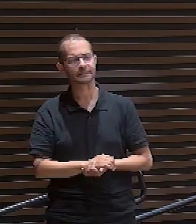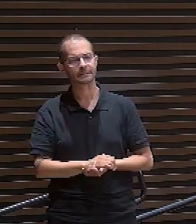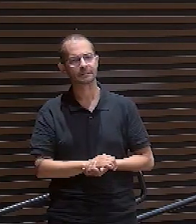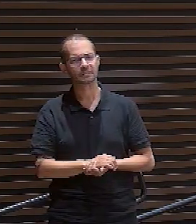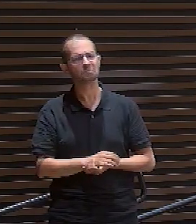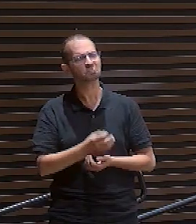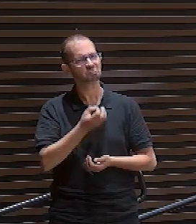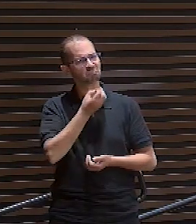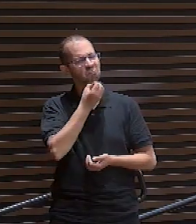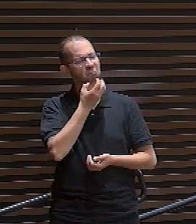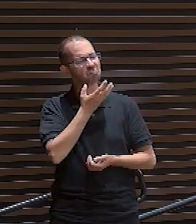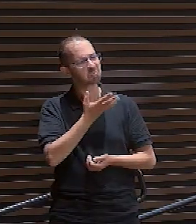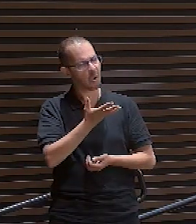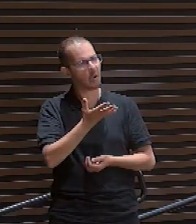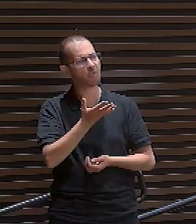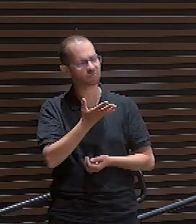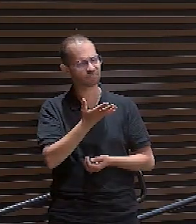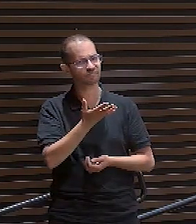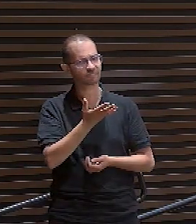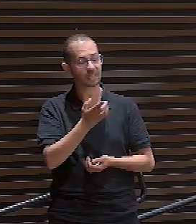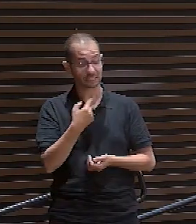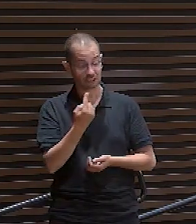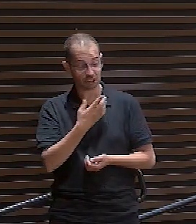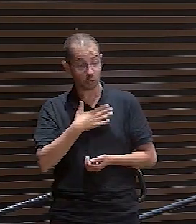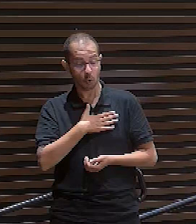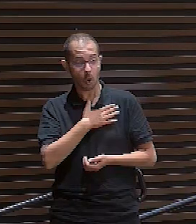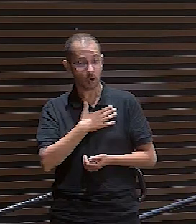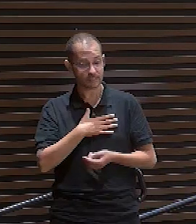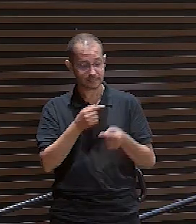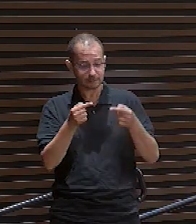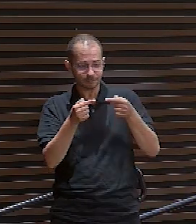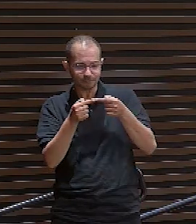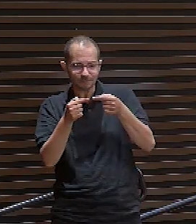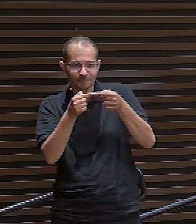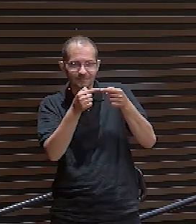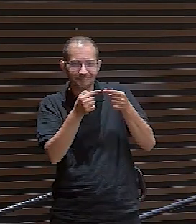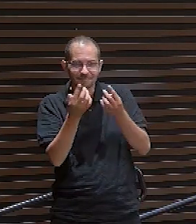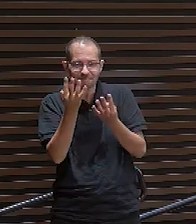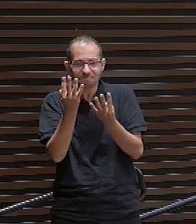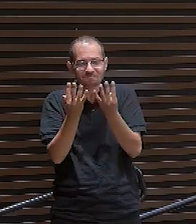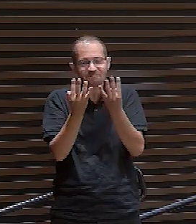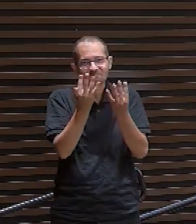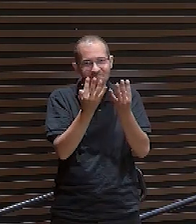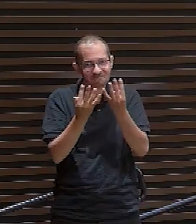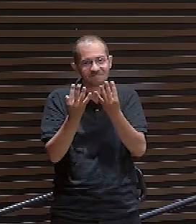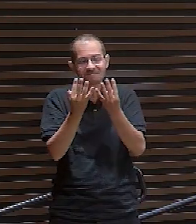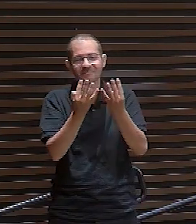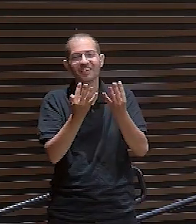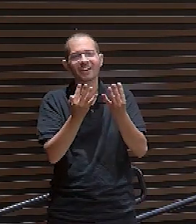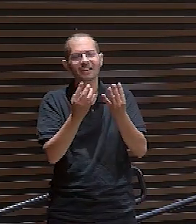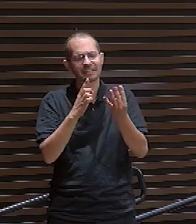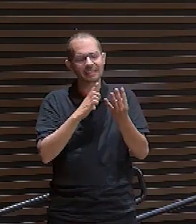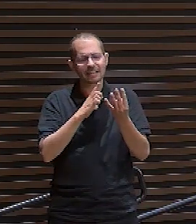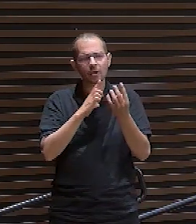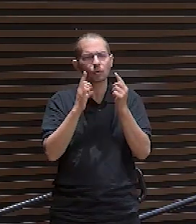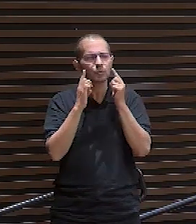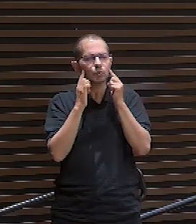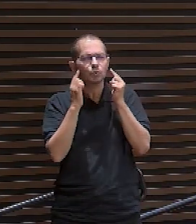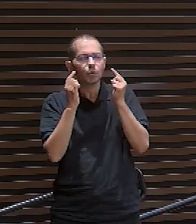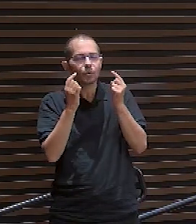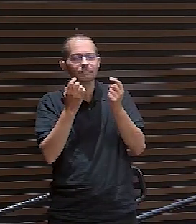muito agradável, e a gente gosta do sinfônico, naquilo que tem um som